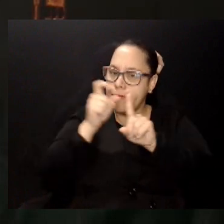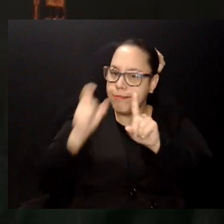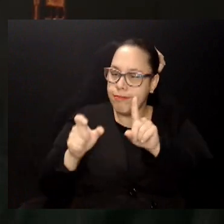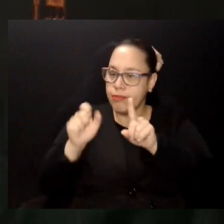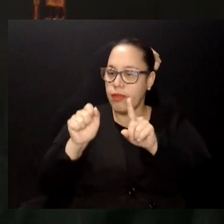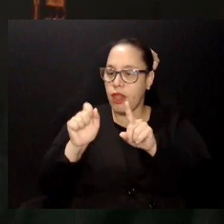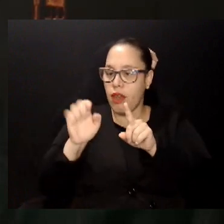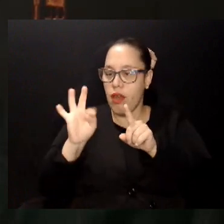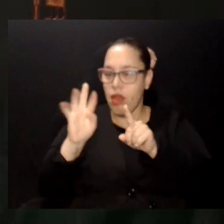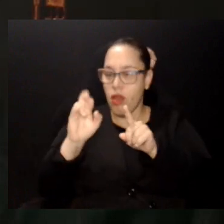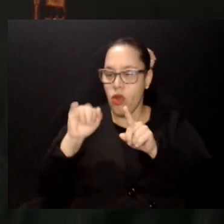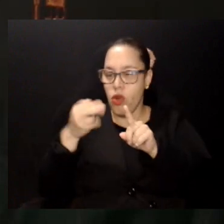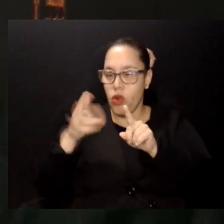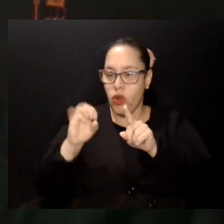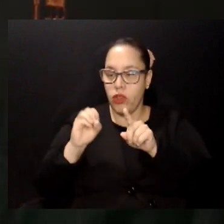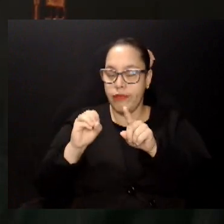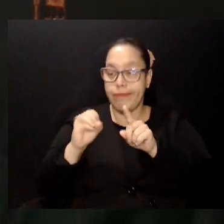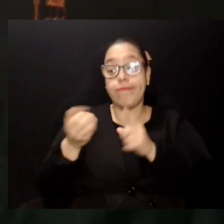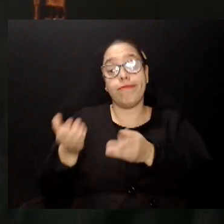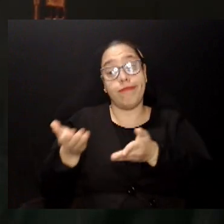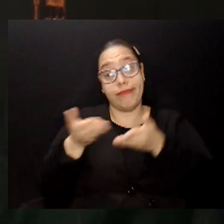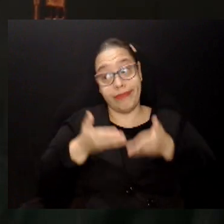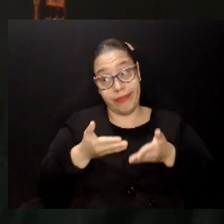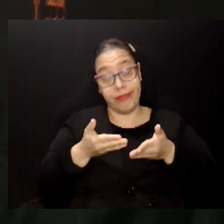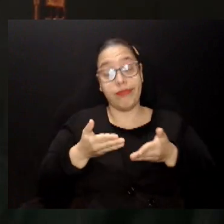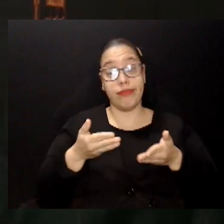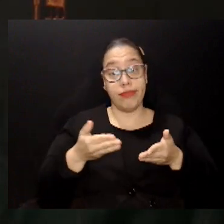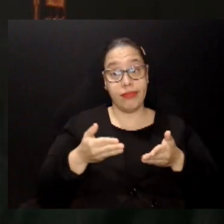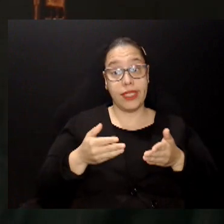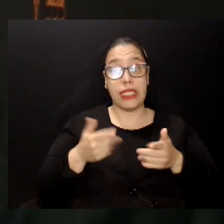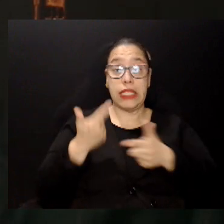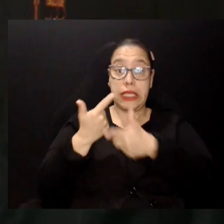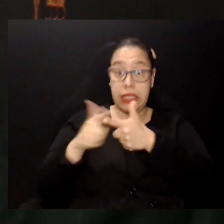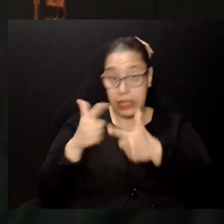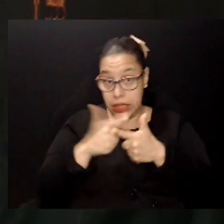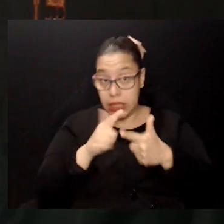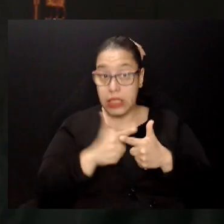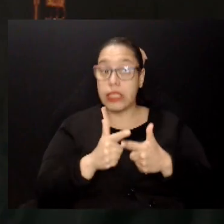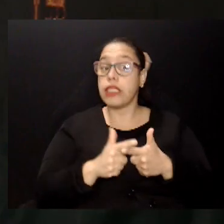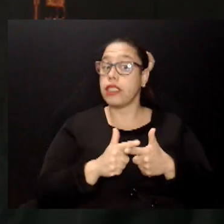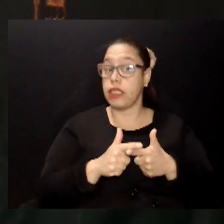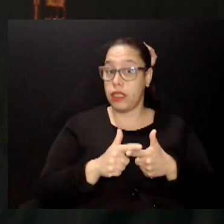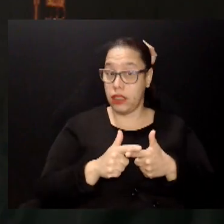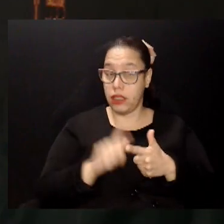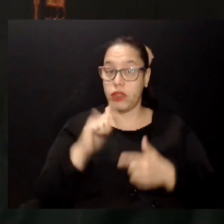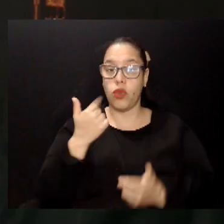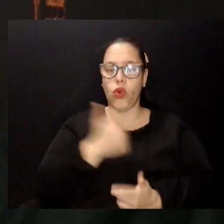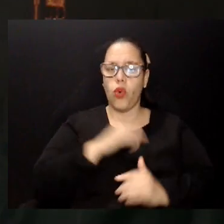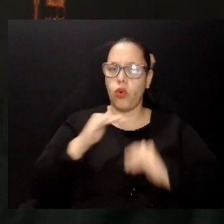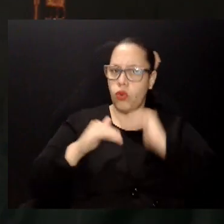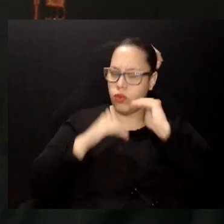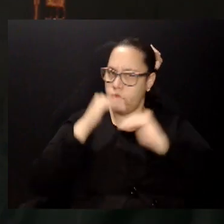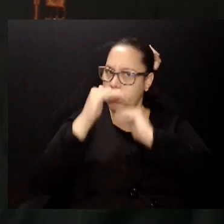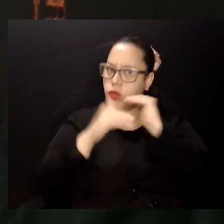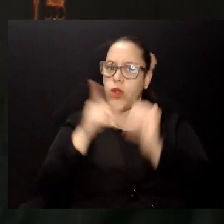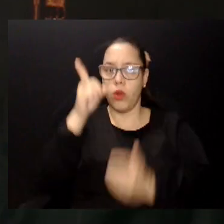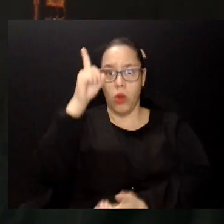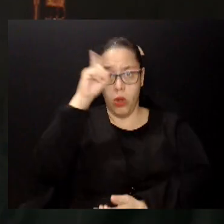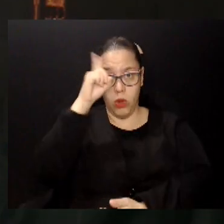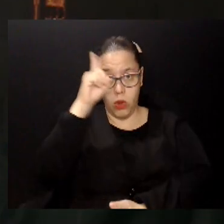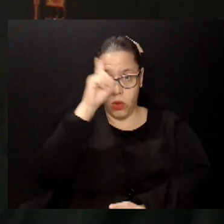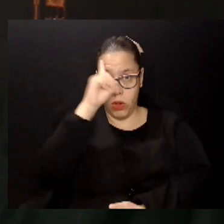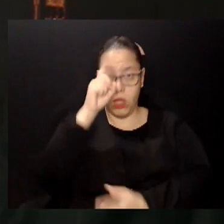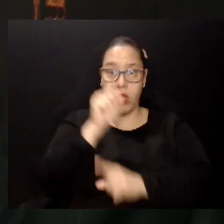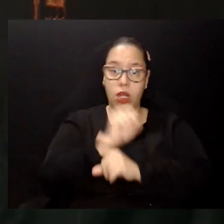autoanulação, e pode trazer para a gente aí grandes consequências, né? Para o nosso desenvolver, para o nosso dia a dia, para a nossa